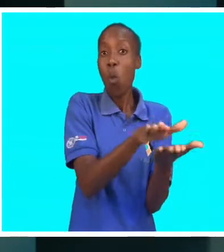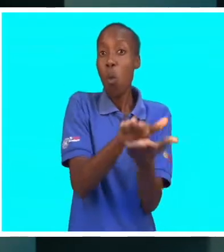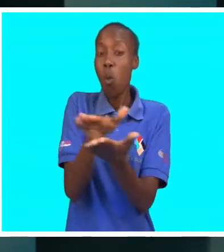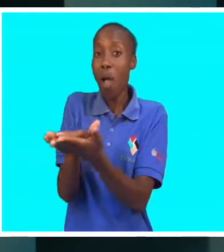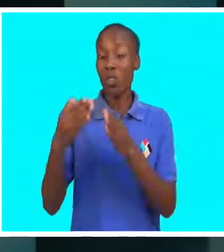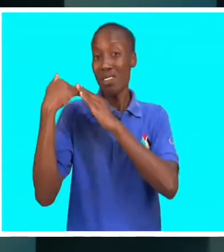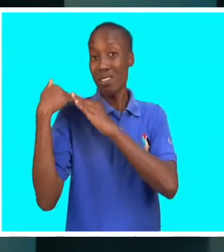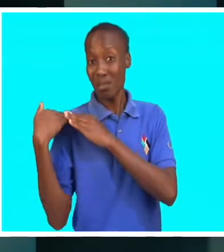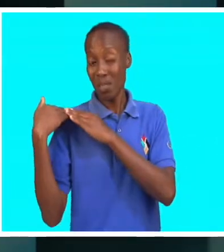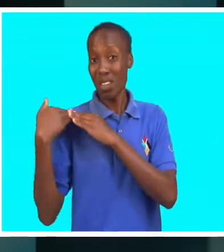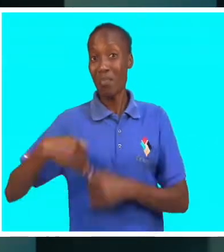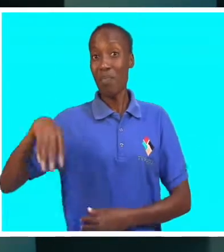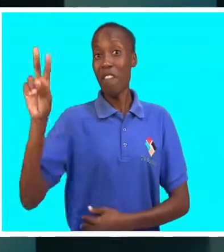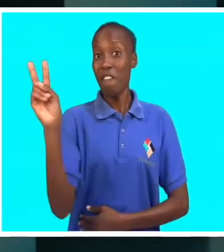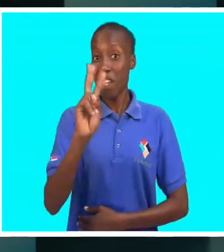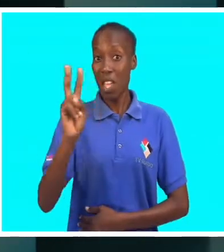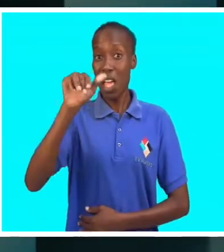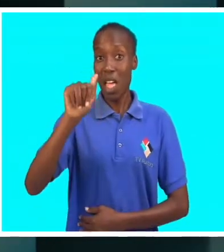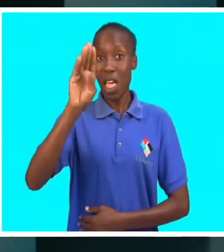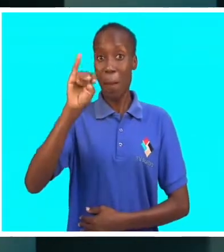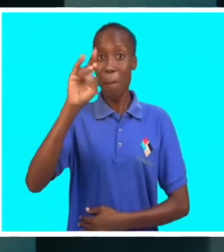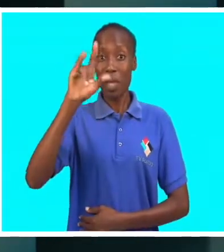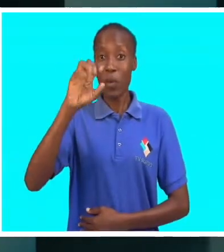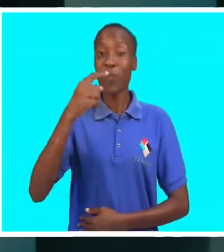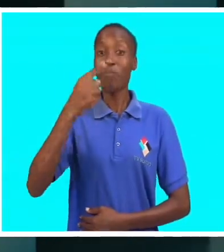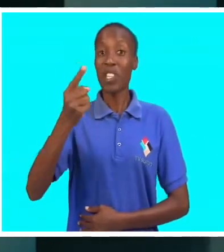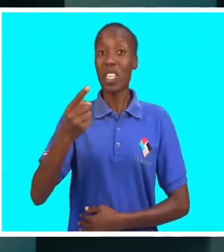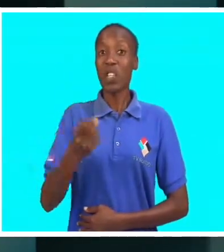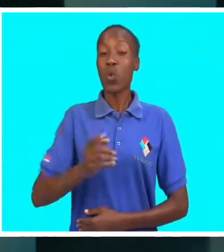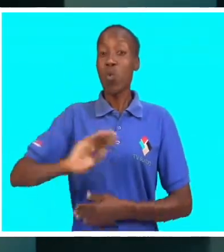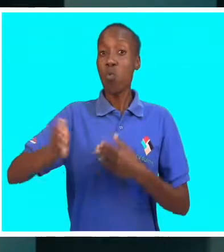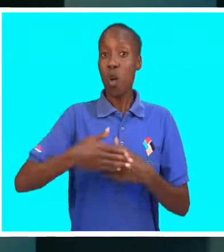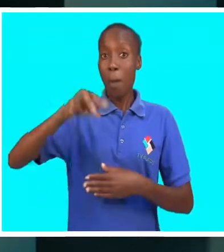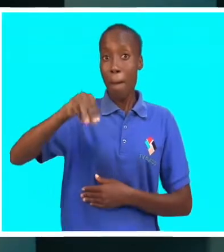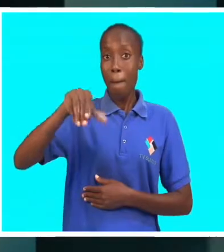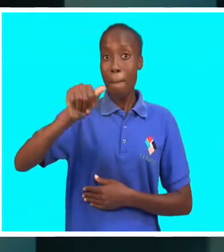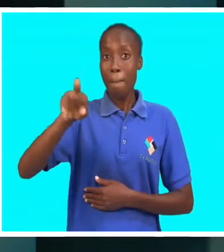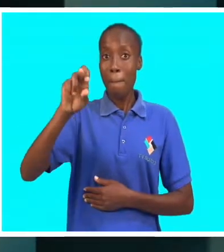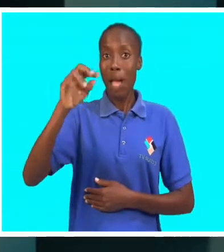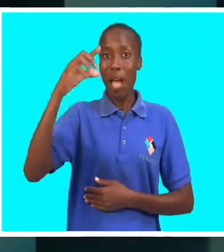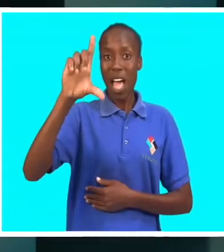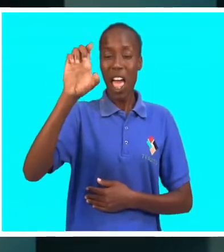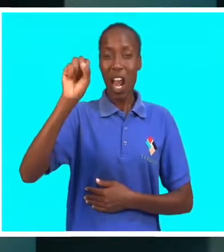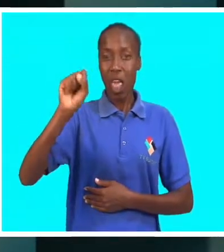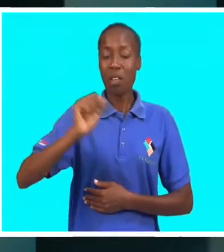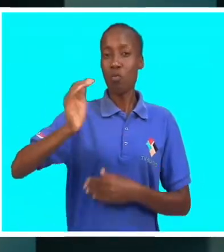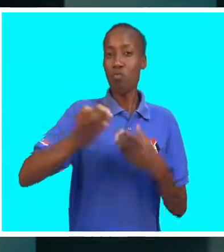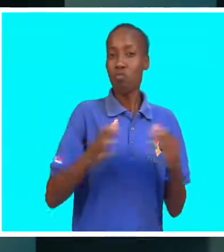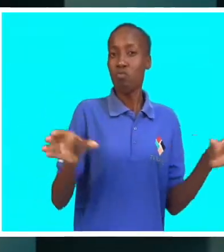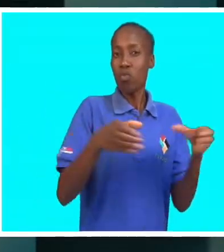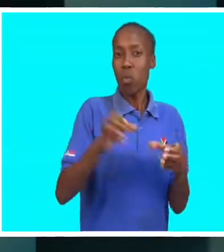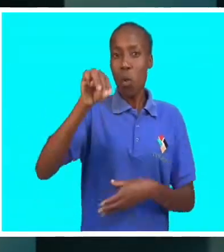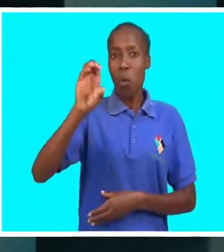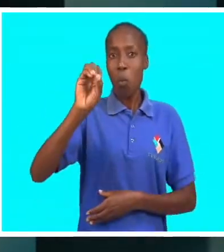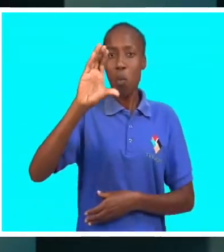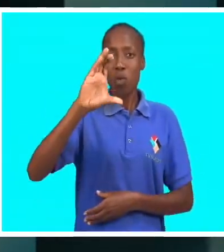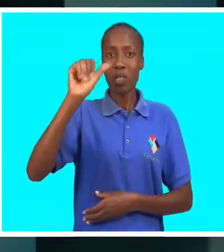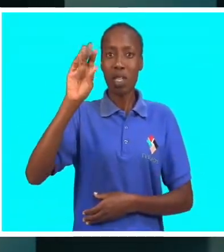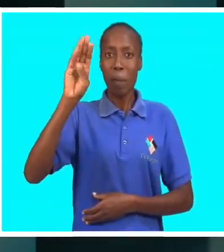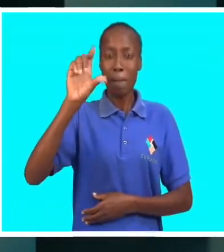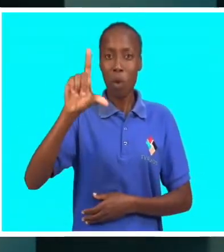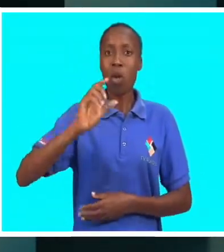ajudar. Para o idil de Villancool, a Bil Manchado, o regresso dos Marles ao Moçambola pode ser mais valia